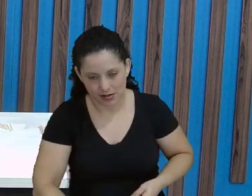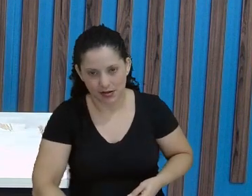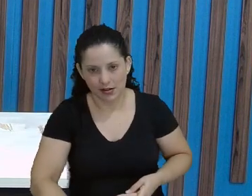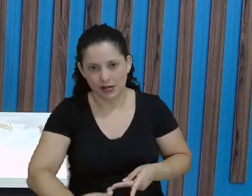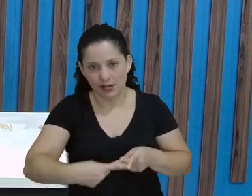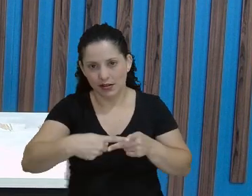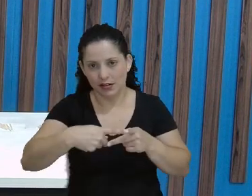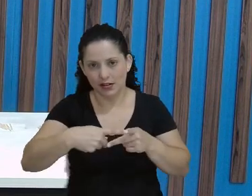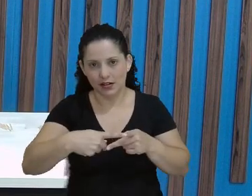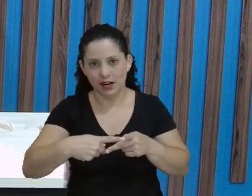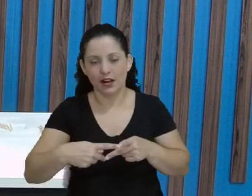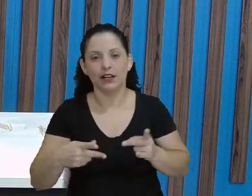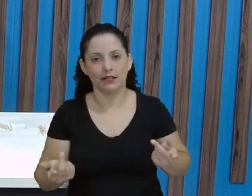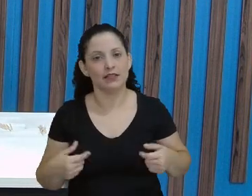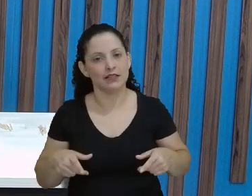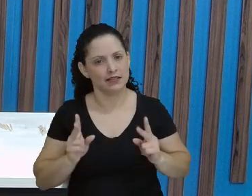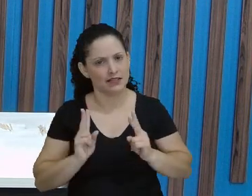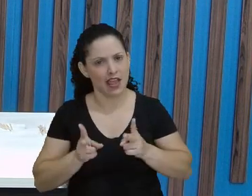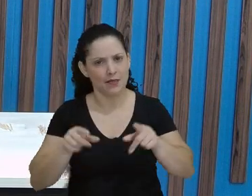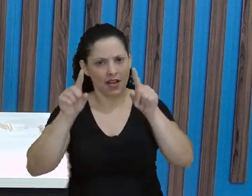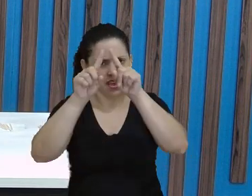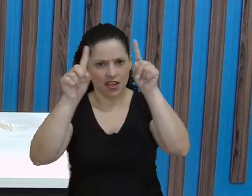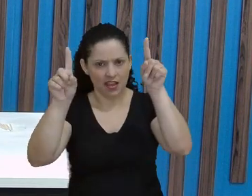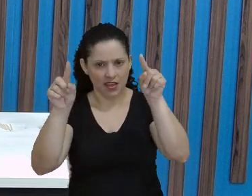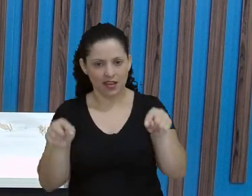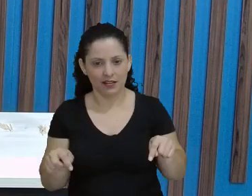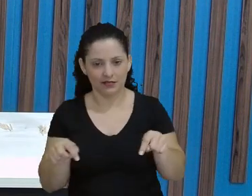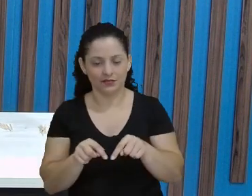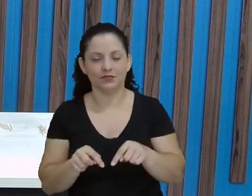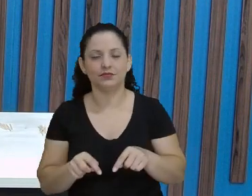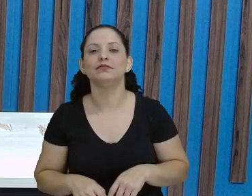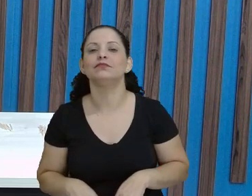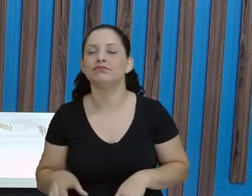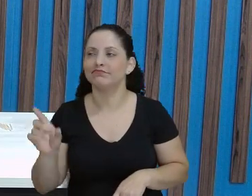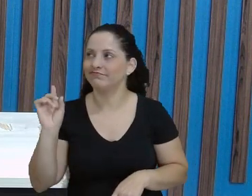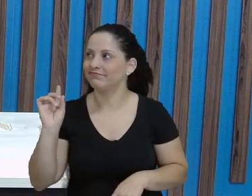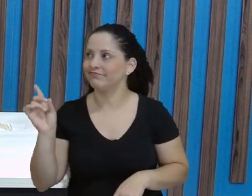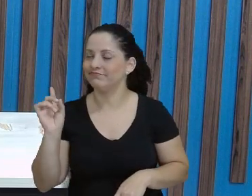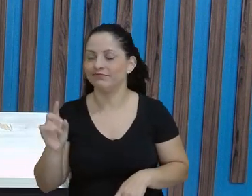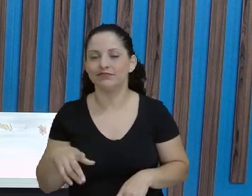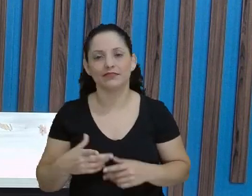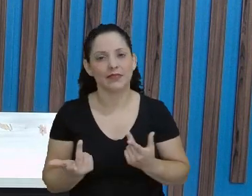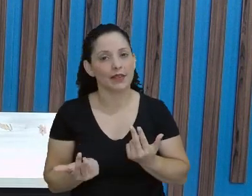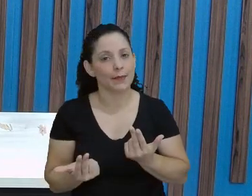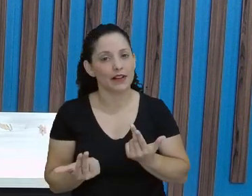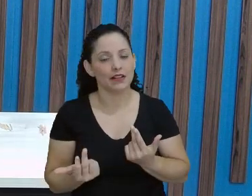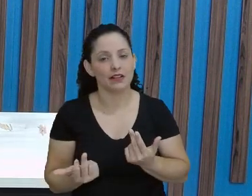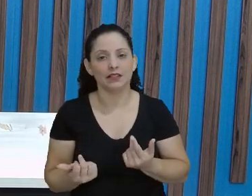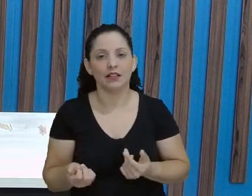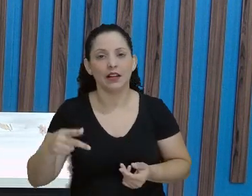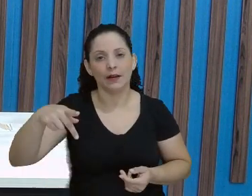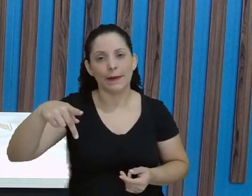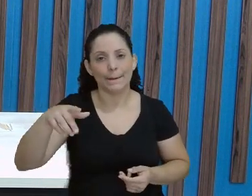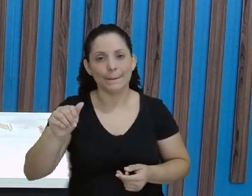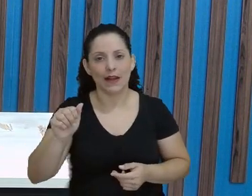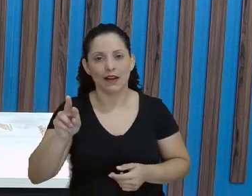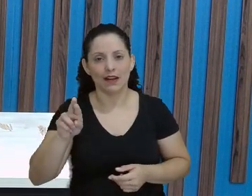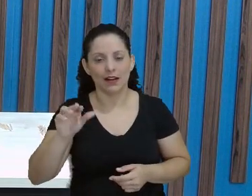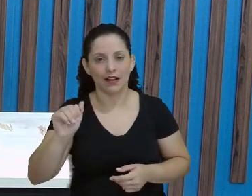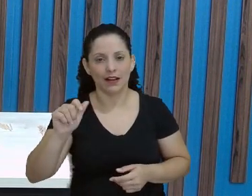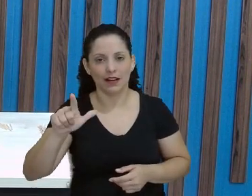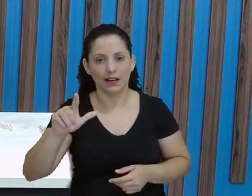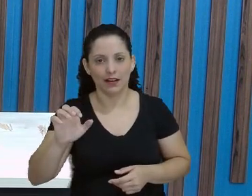vai permanecer sendo um bloco retangular, também conhecido como paralelepípedo. Nome difícil,